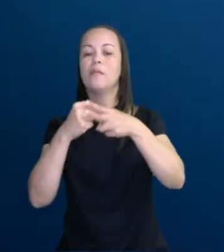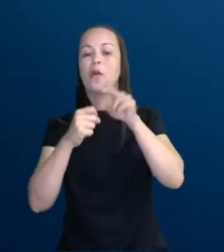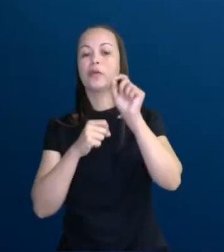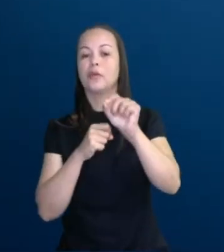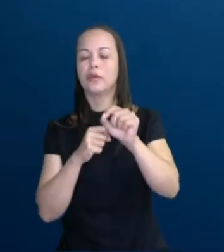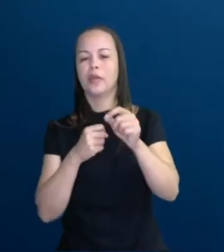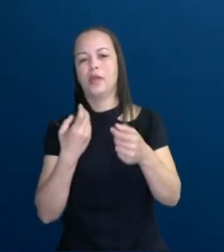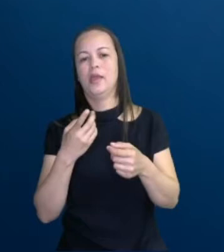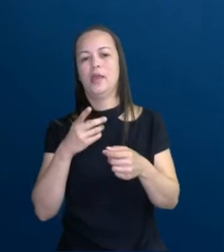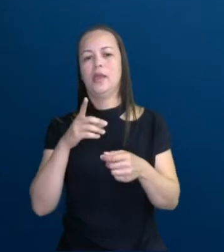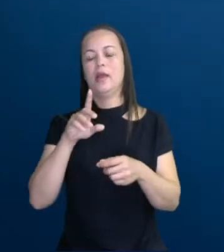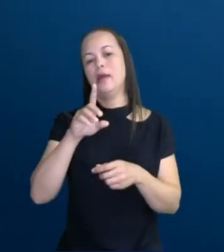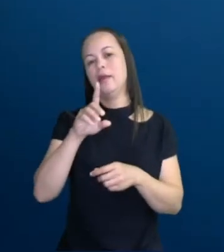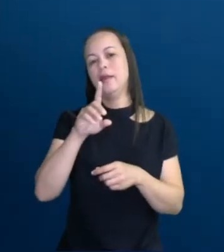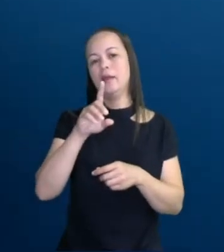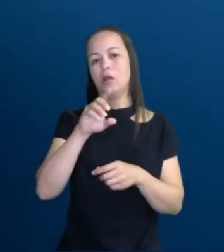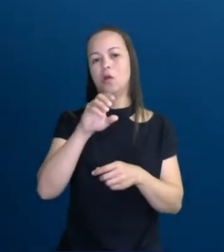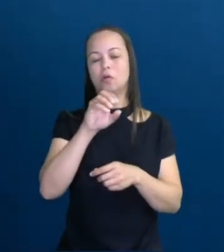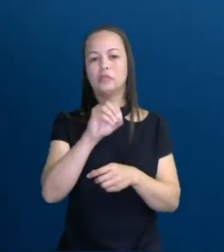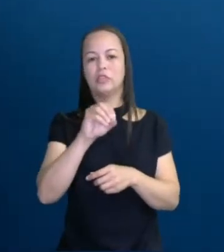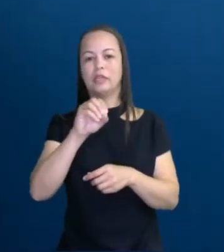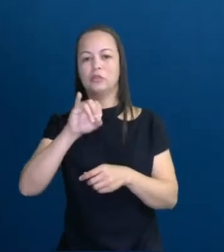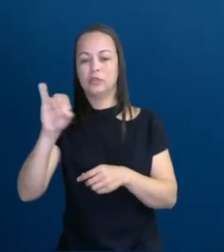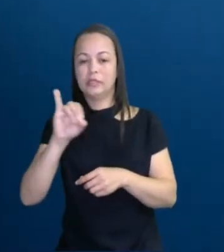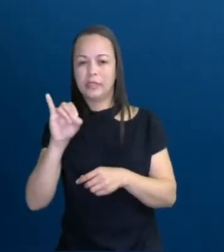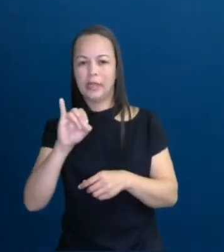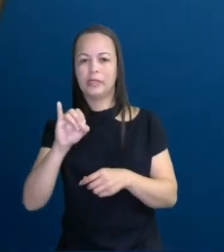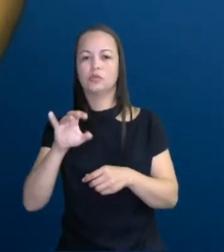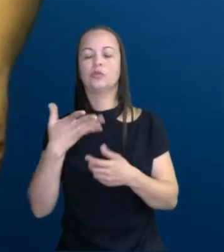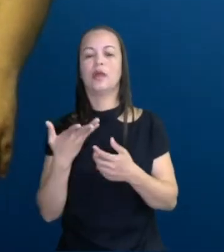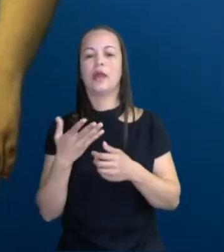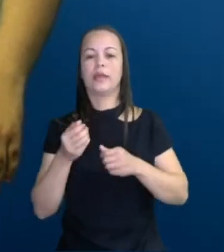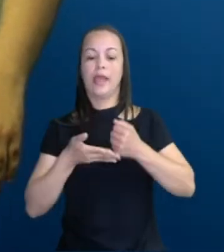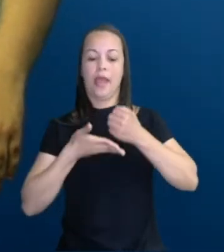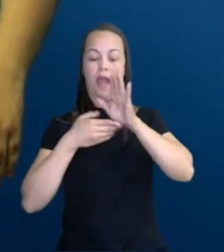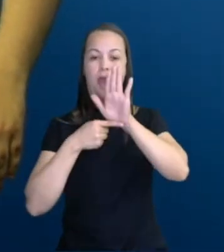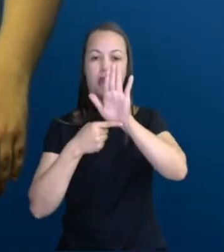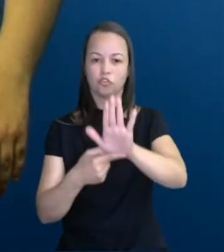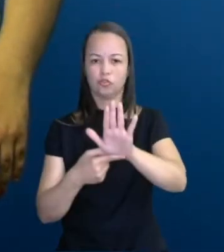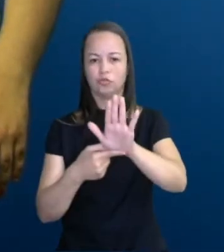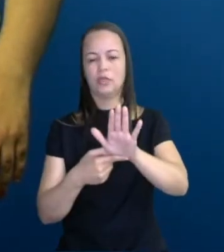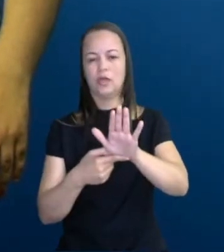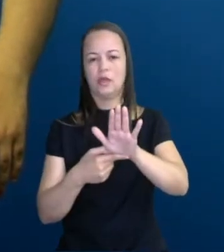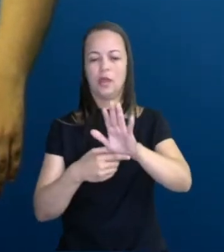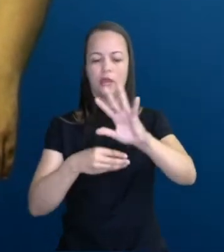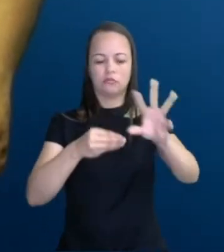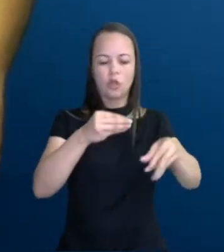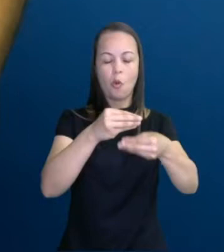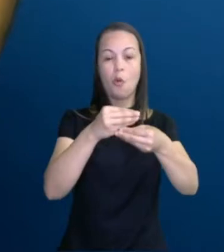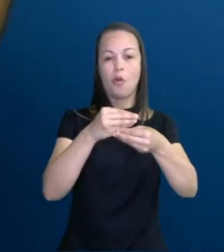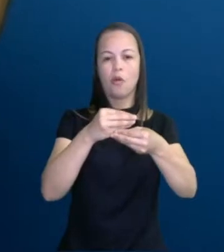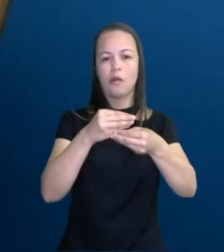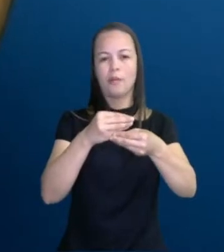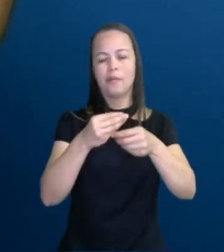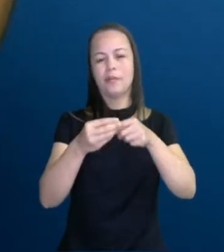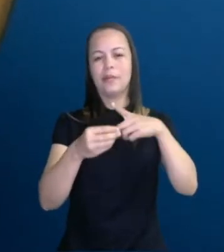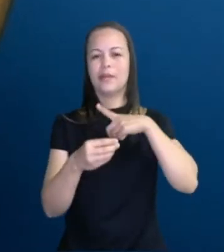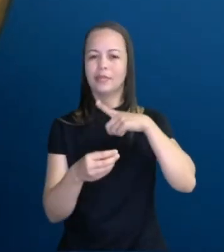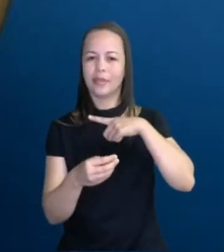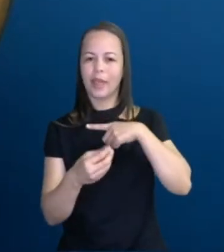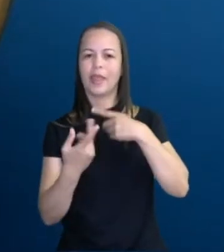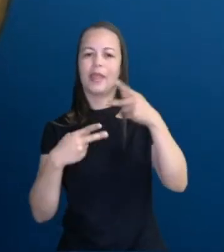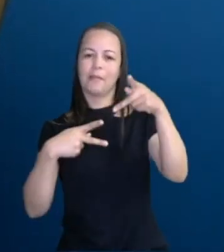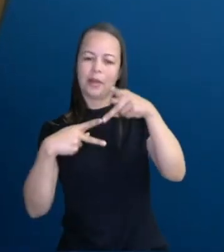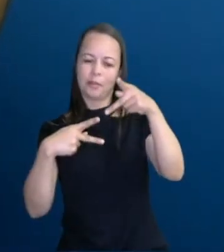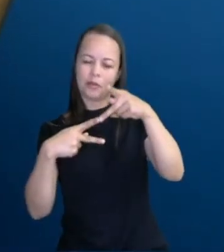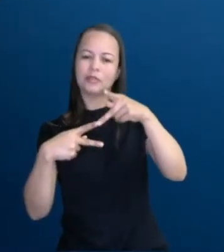objeto indireto, ajuda. Percebam que entre o verbo e o complemento aparece uma preposição,